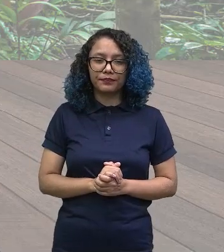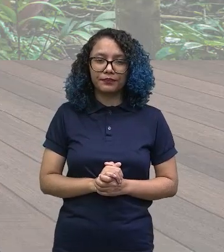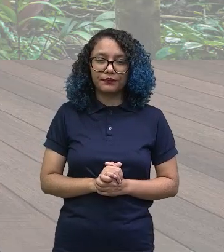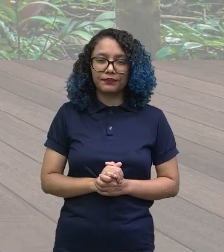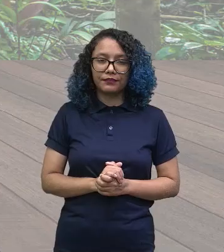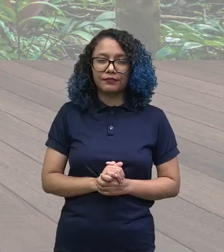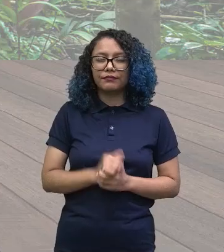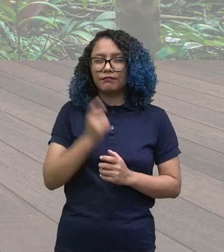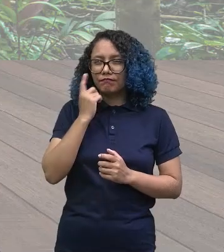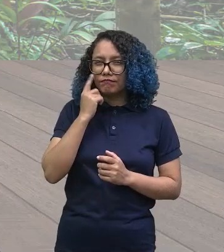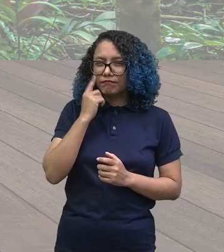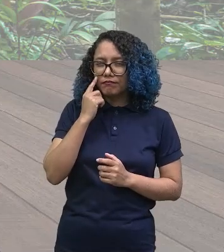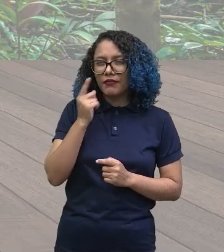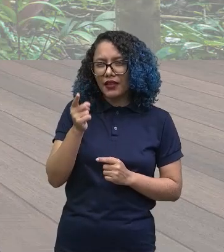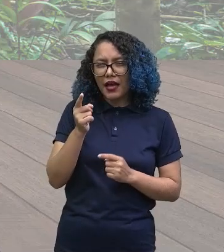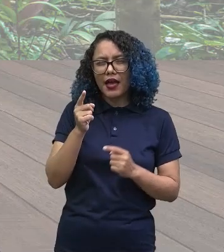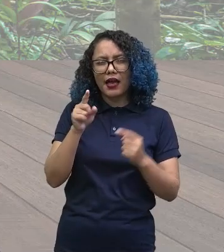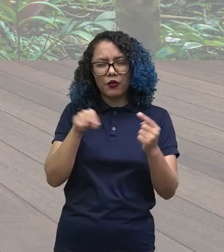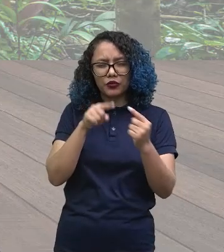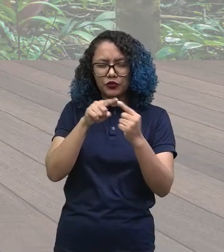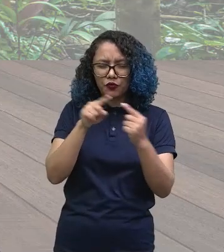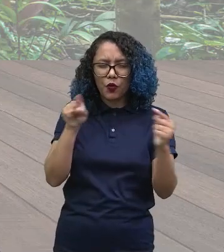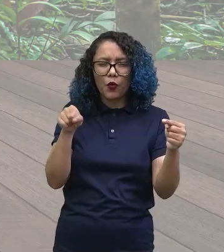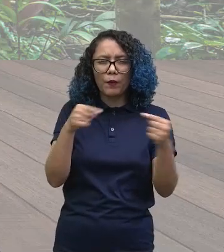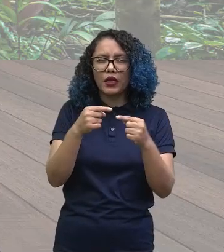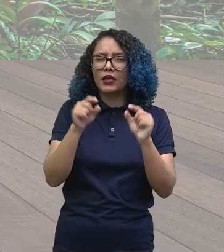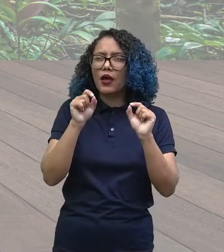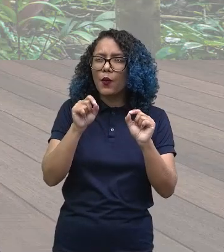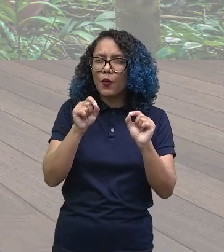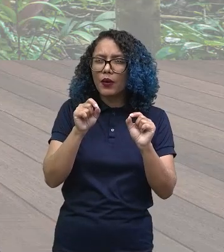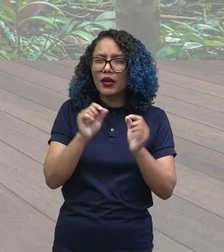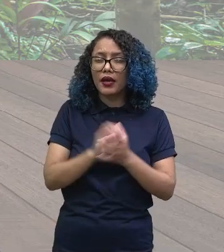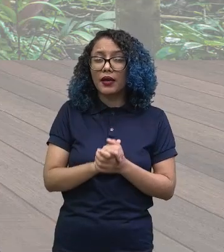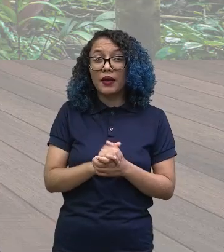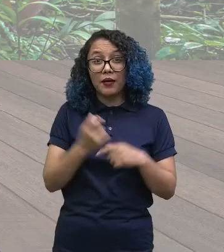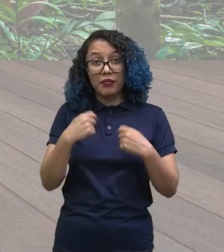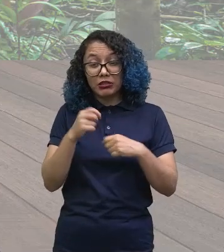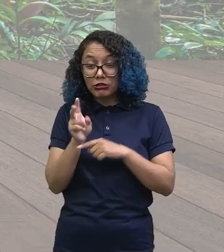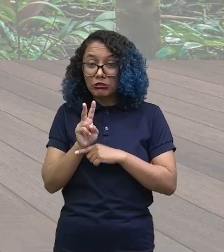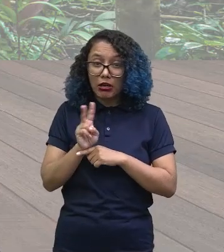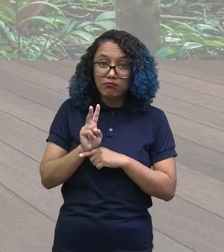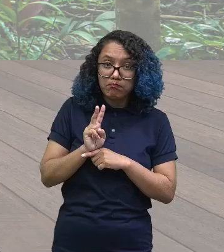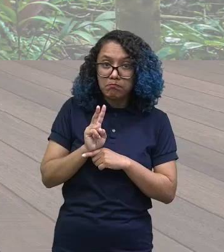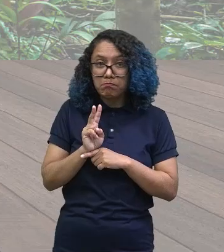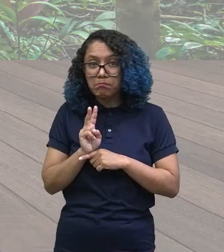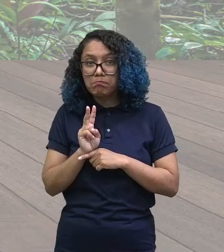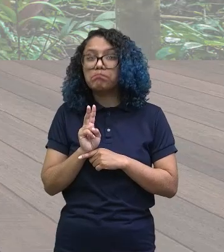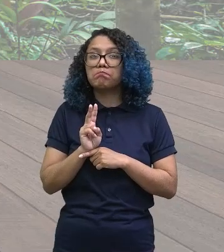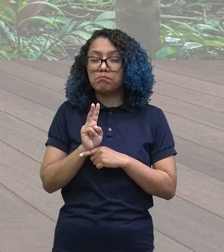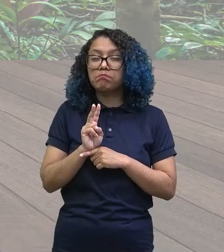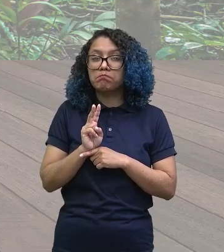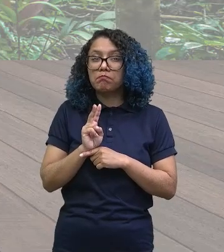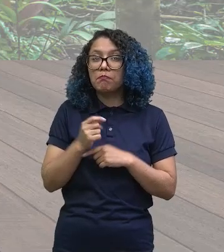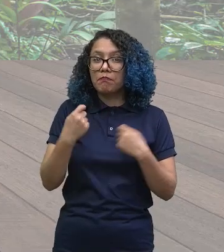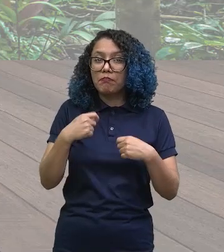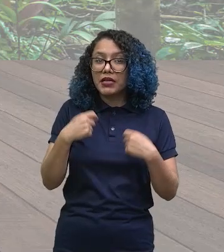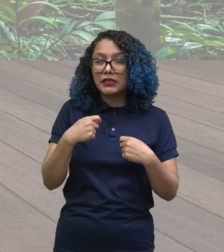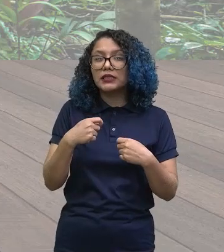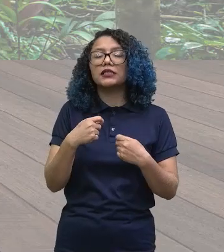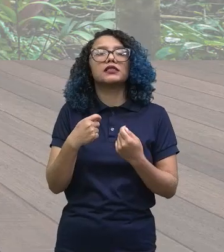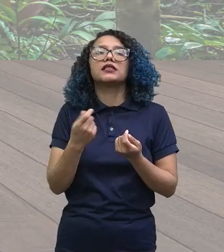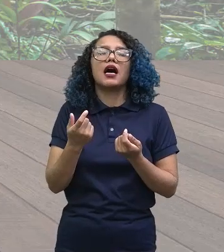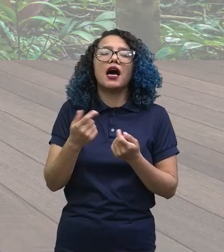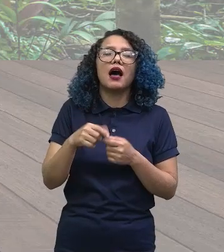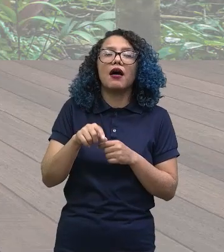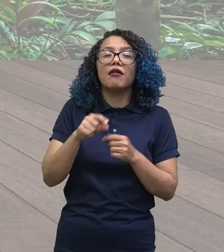focar nela e dizer, opa, essa ODS aqui, por que não a gente, né, fiscalizar os nossos representantes ali